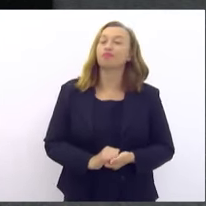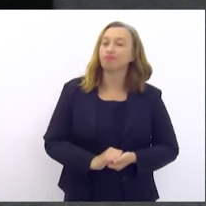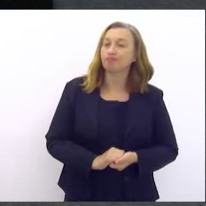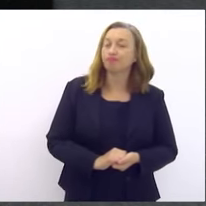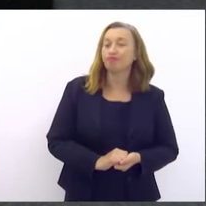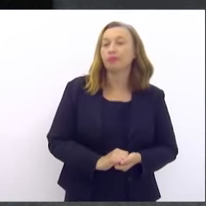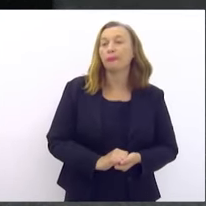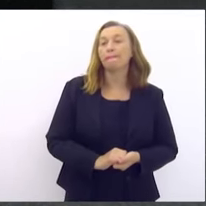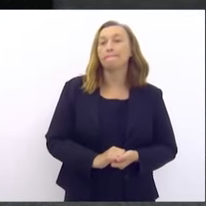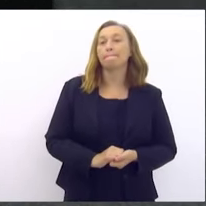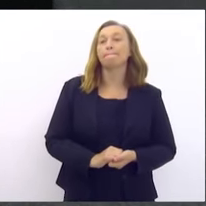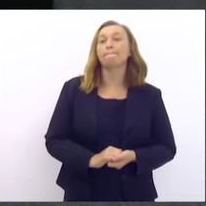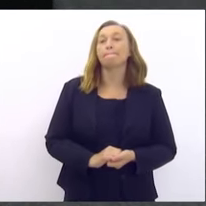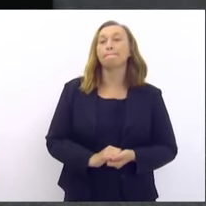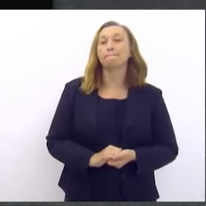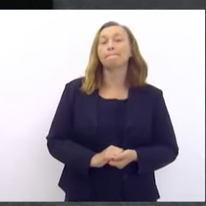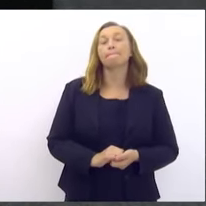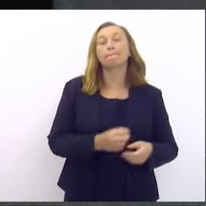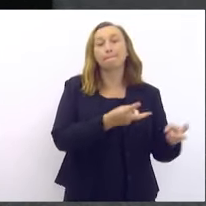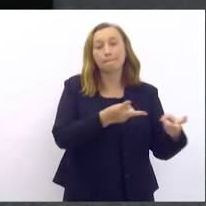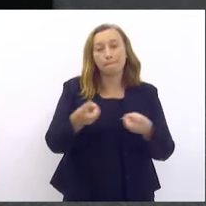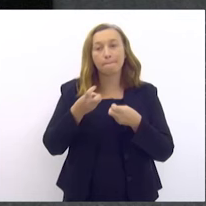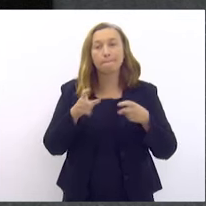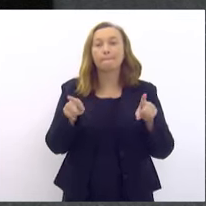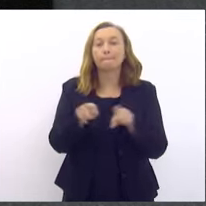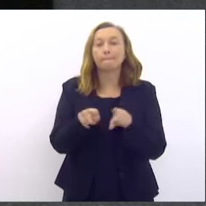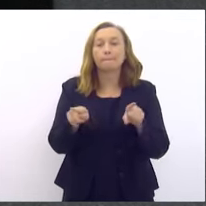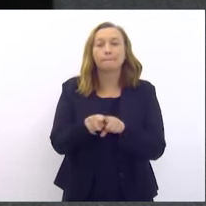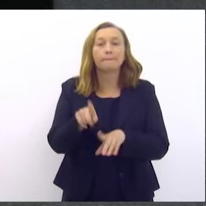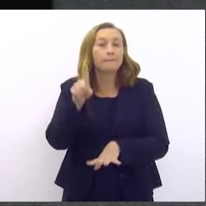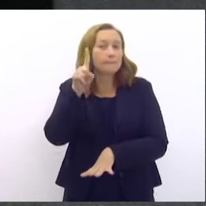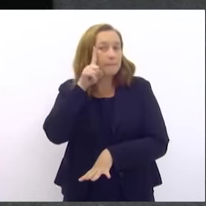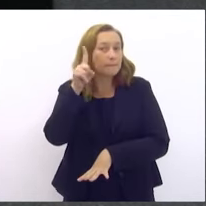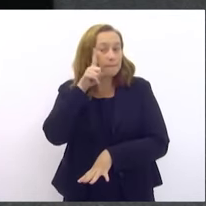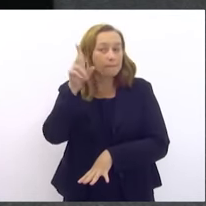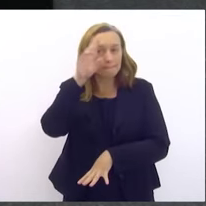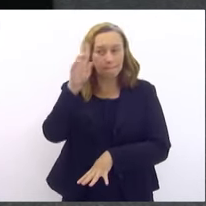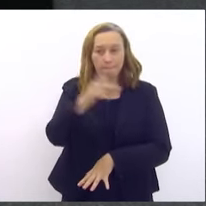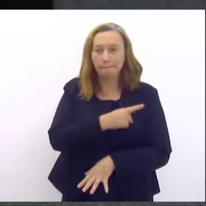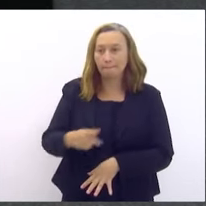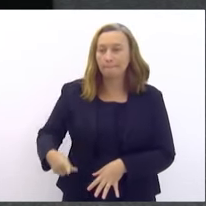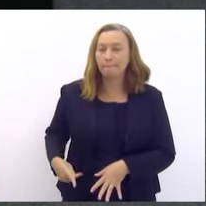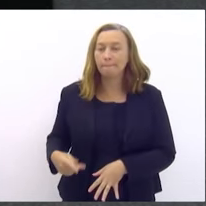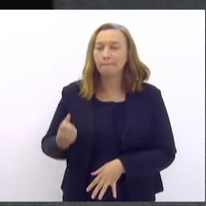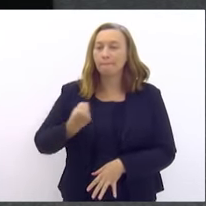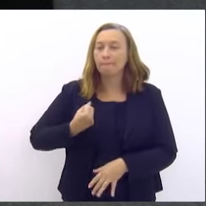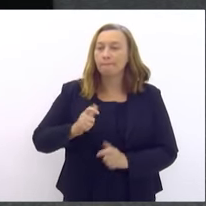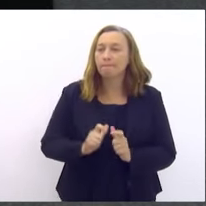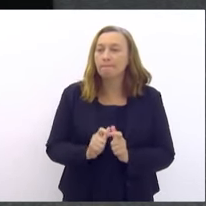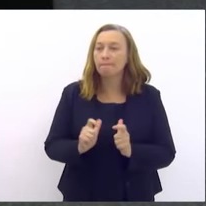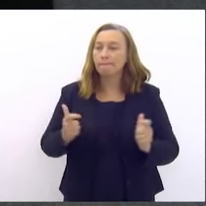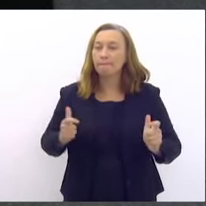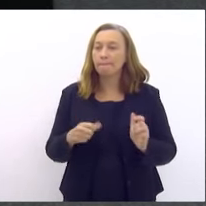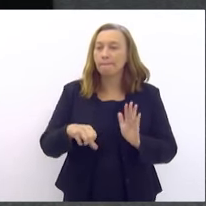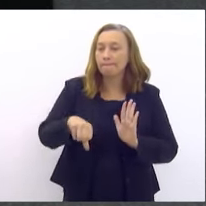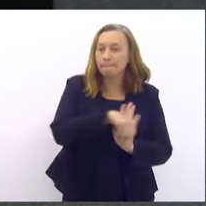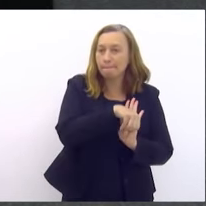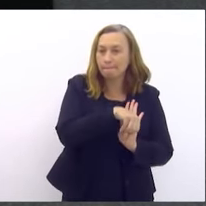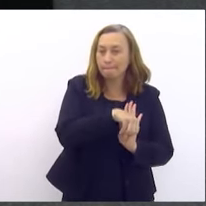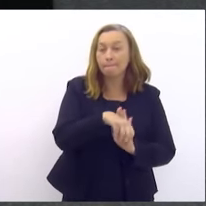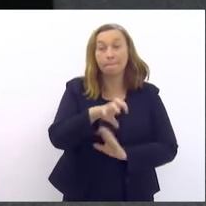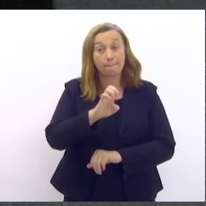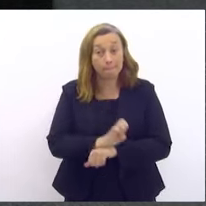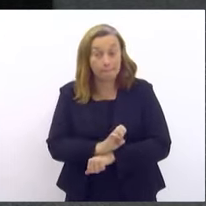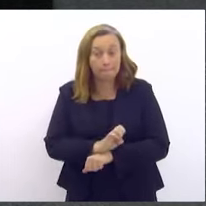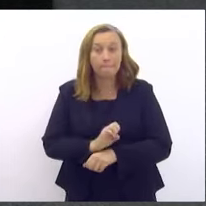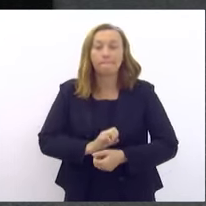eh nós temos observado cada dia presidenta um aumento desses crimes em nosso estado né